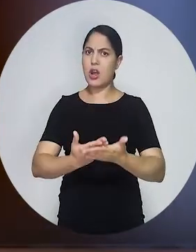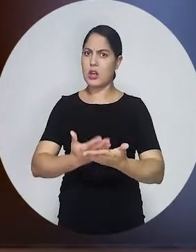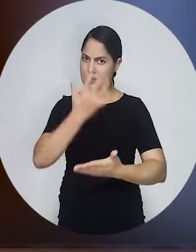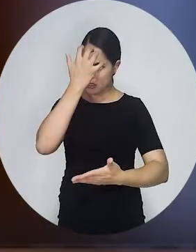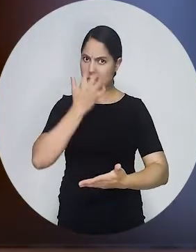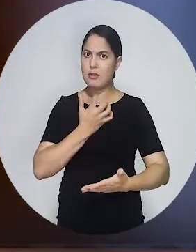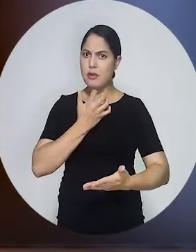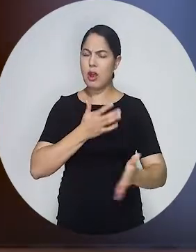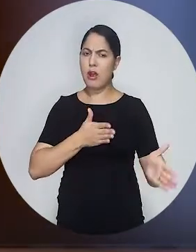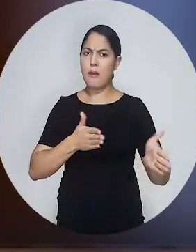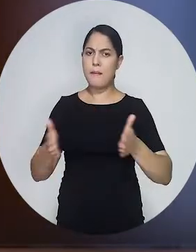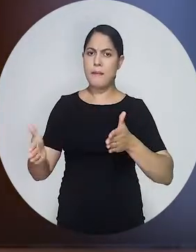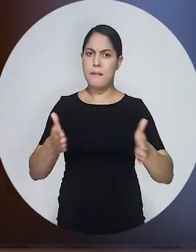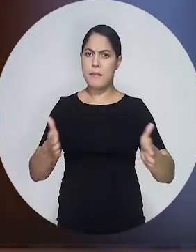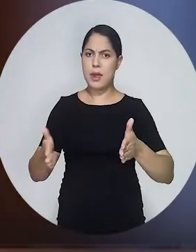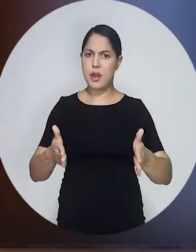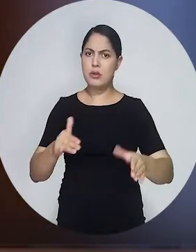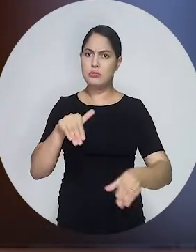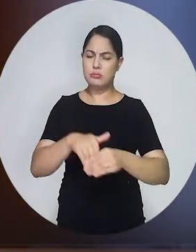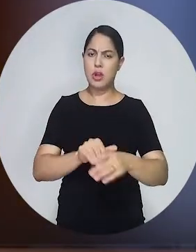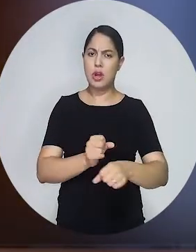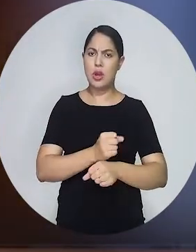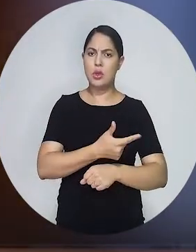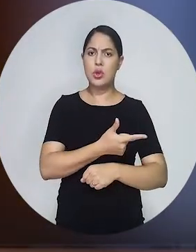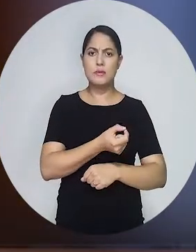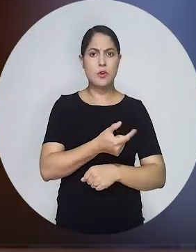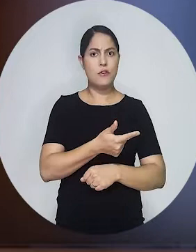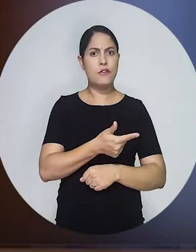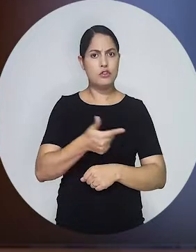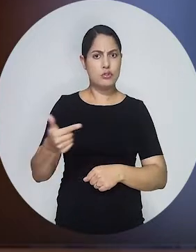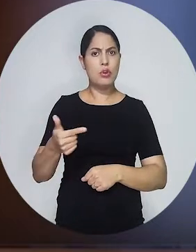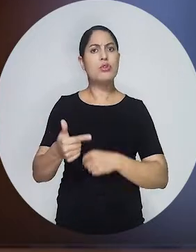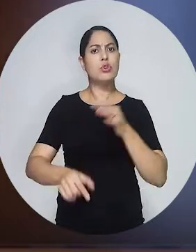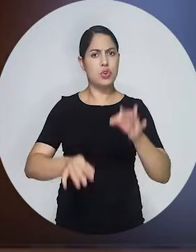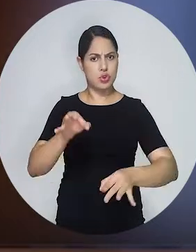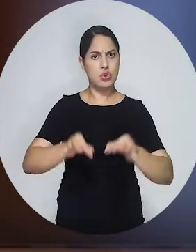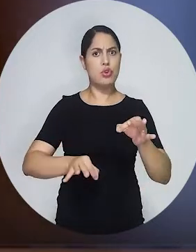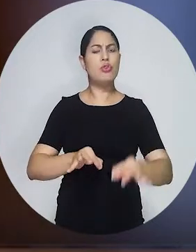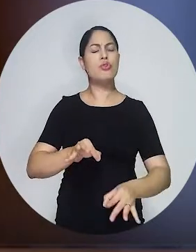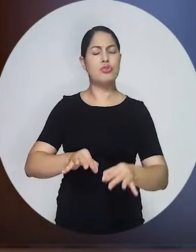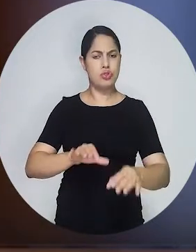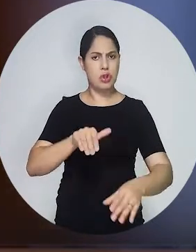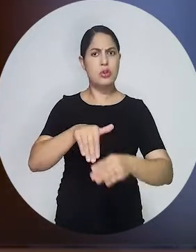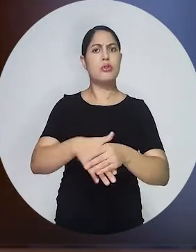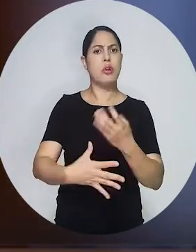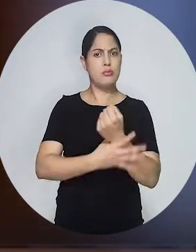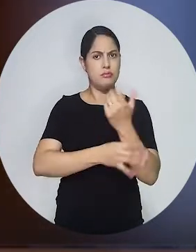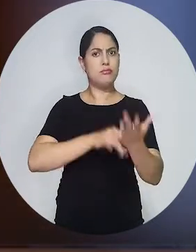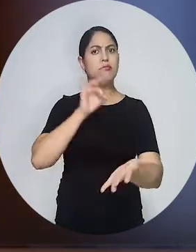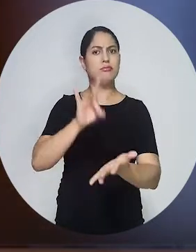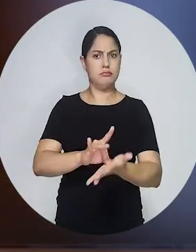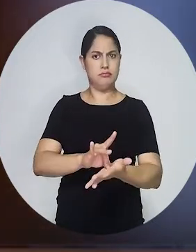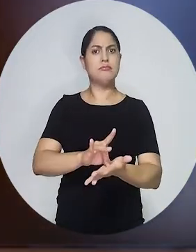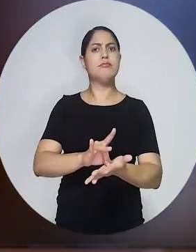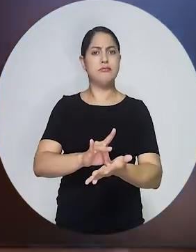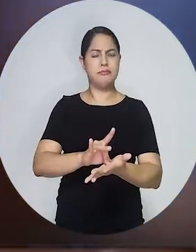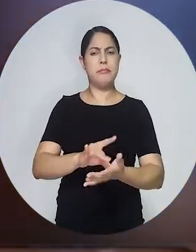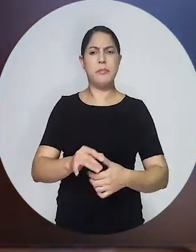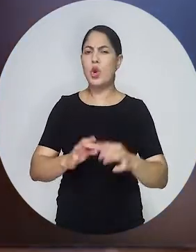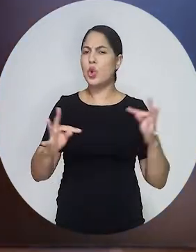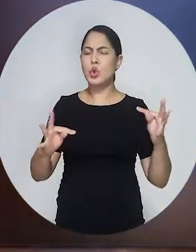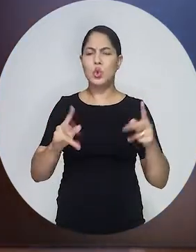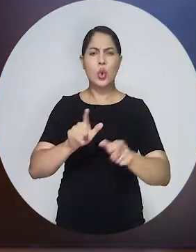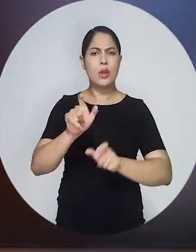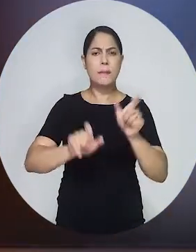da Justiça Eleitoral nas eleições de 2022. A Justiça Eleitoral assegura